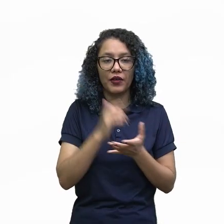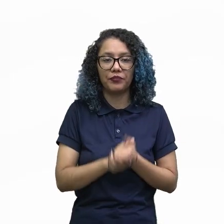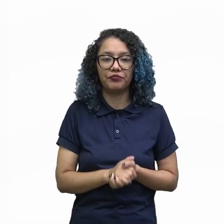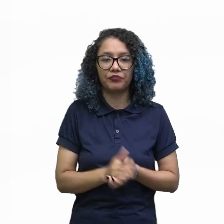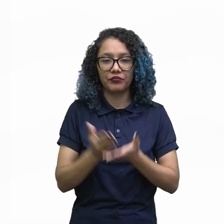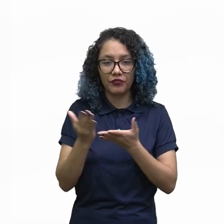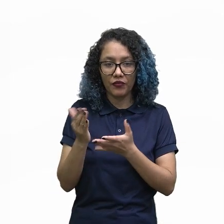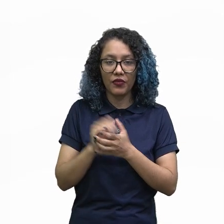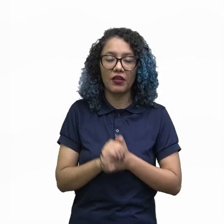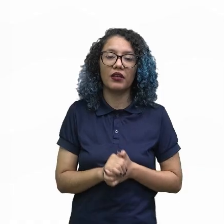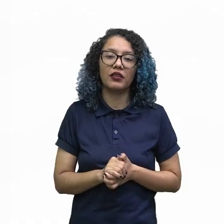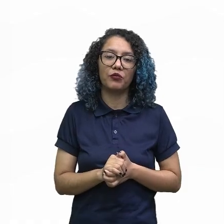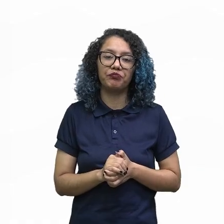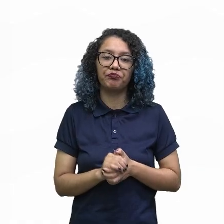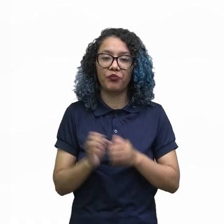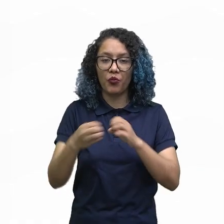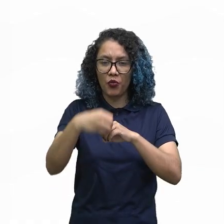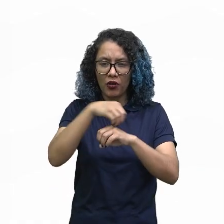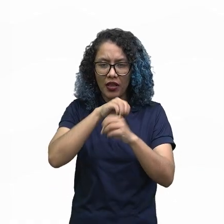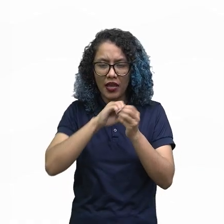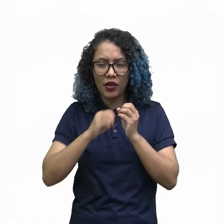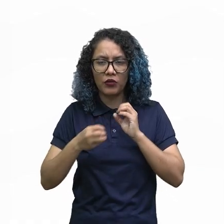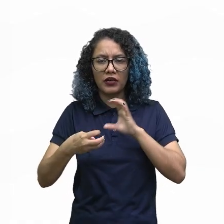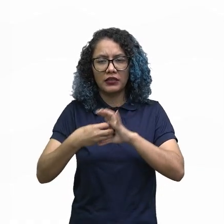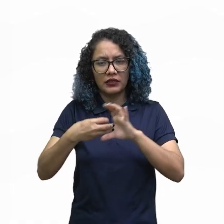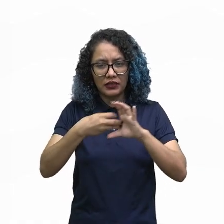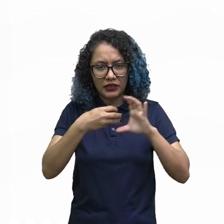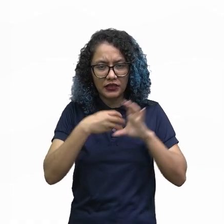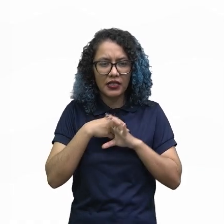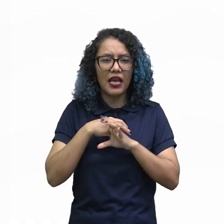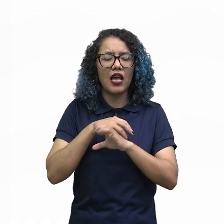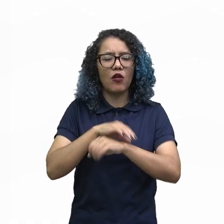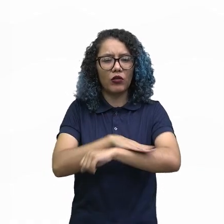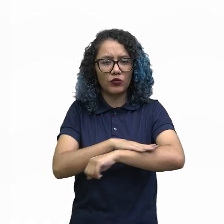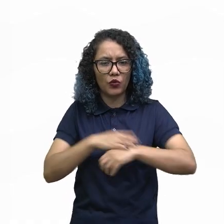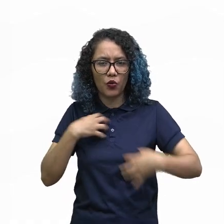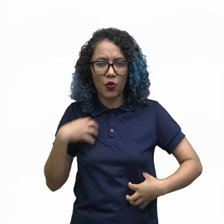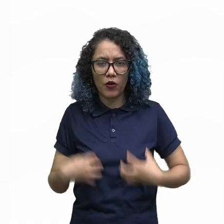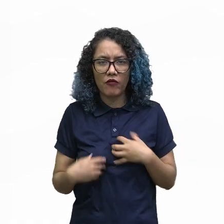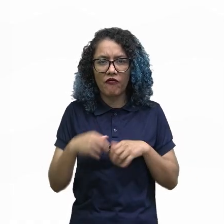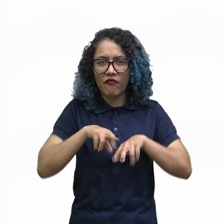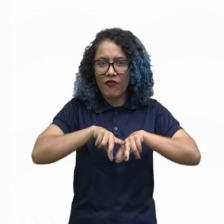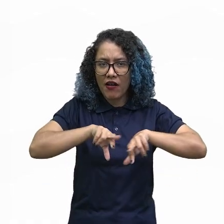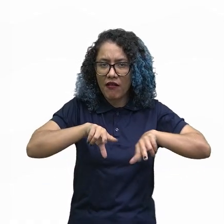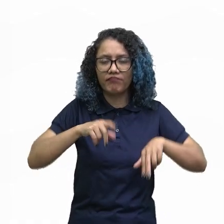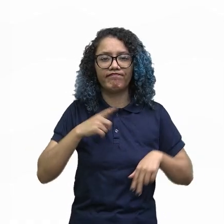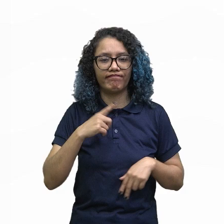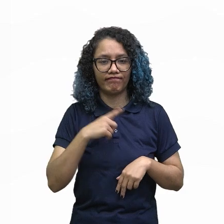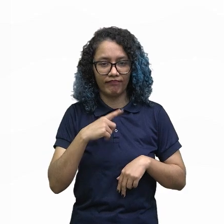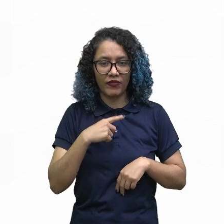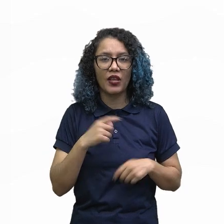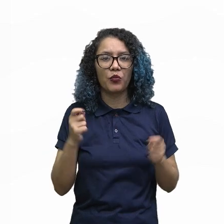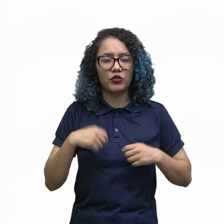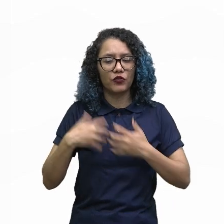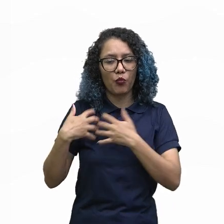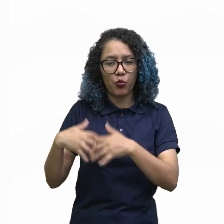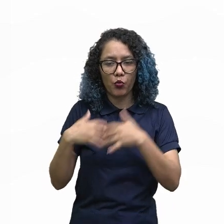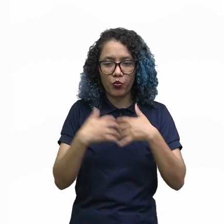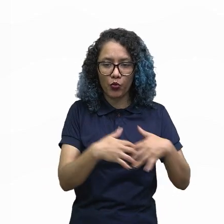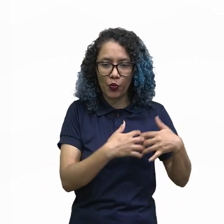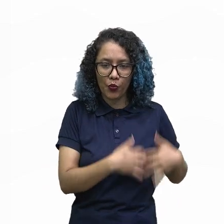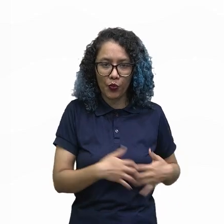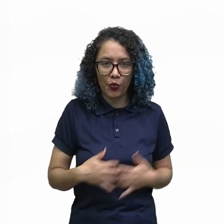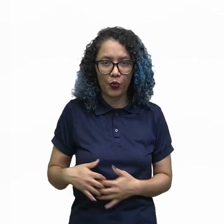é constituído por diferentes moléculas, células, tecidos e órgãos que trabalham para garantir